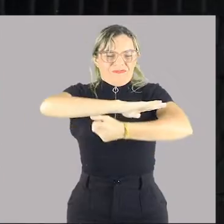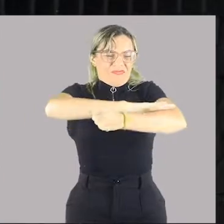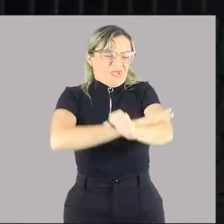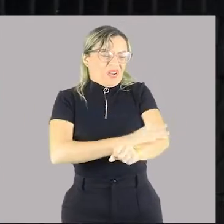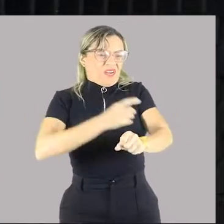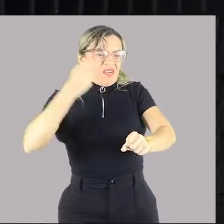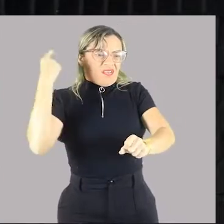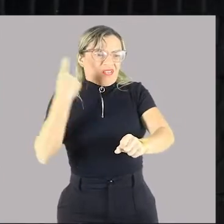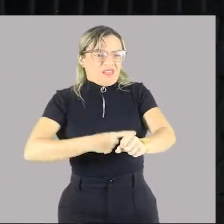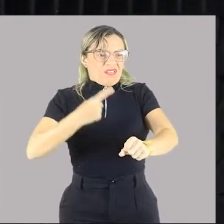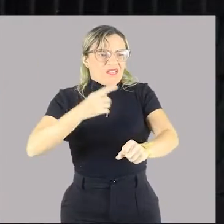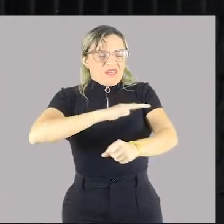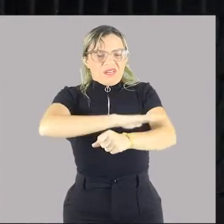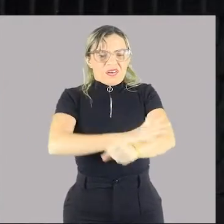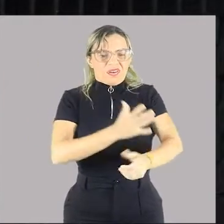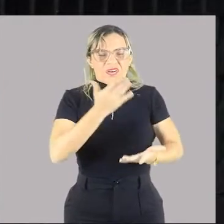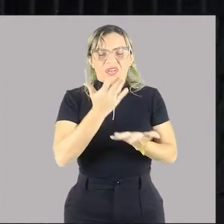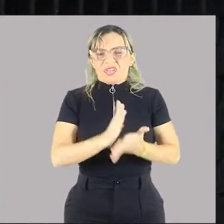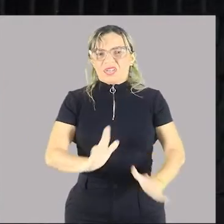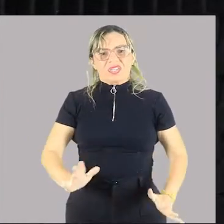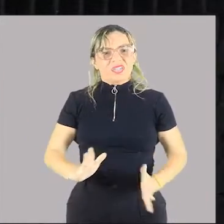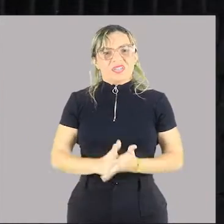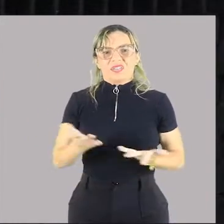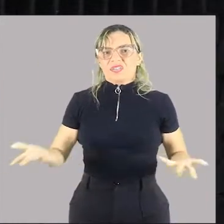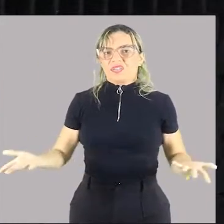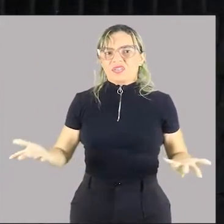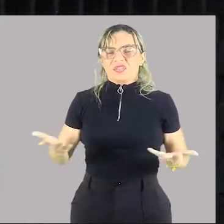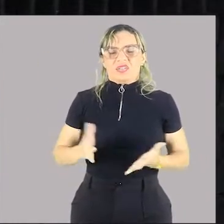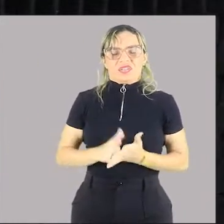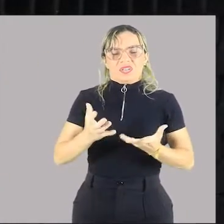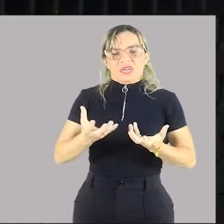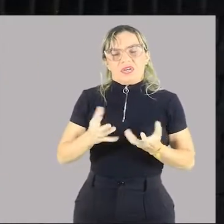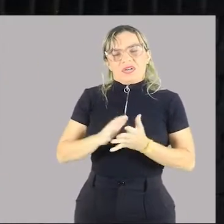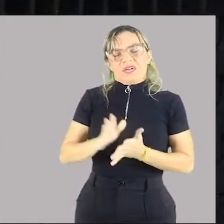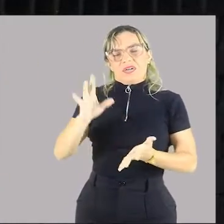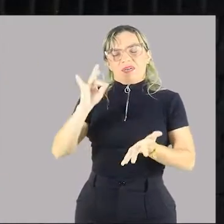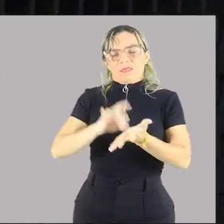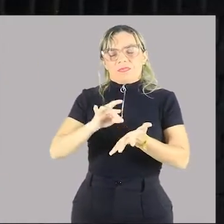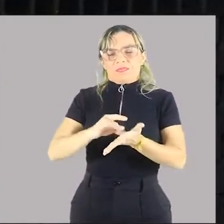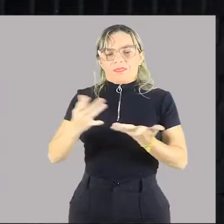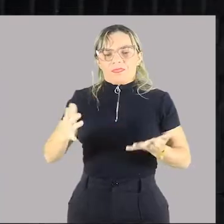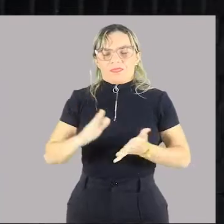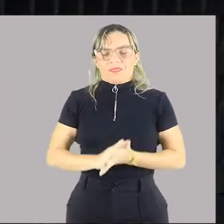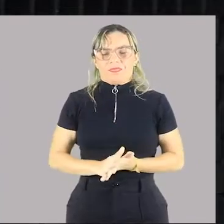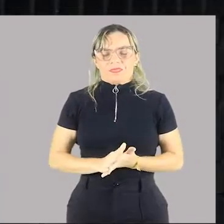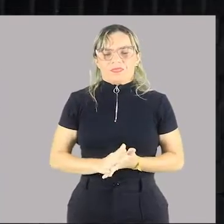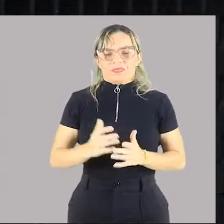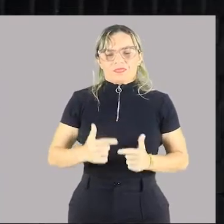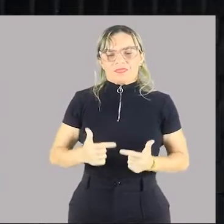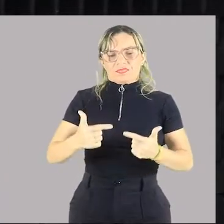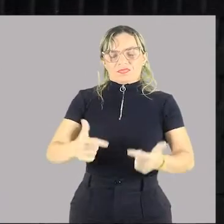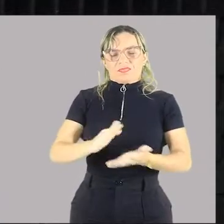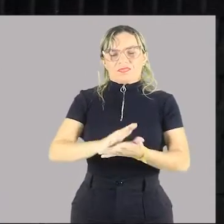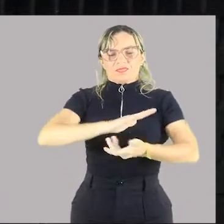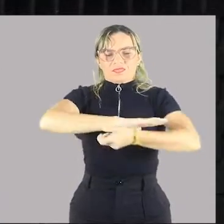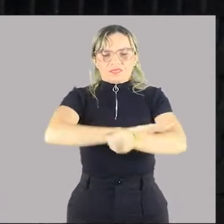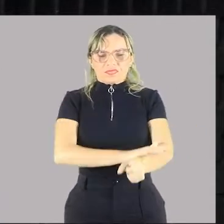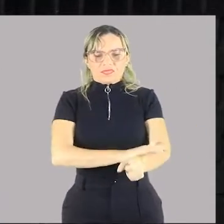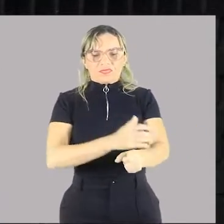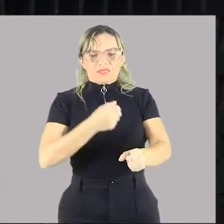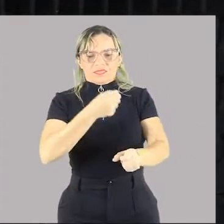anti-escravagistas. É preciso observar, na verdade, essas lutas anti-escravagistas, essas